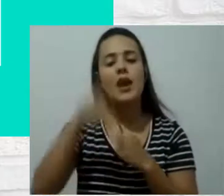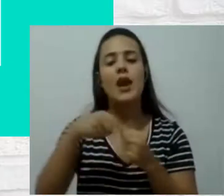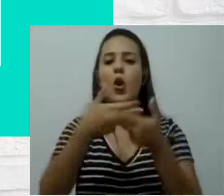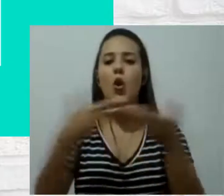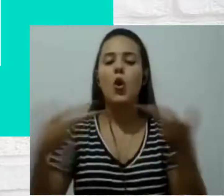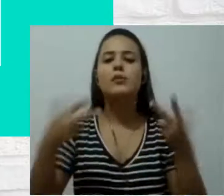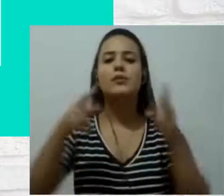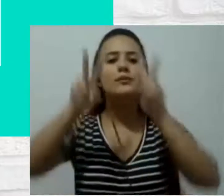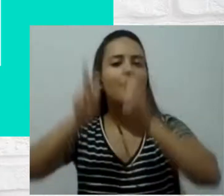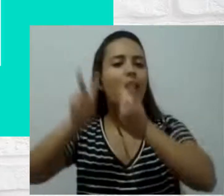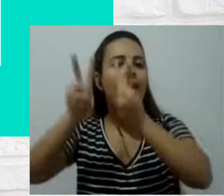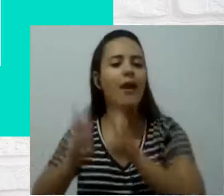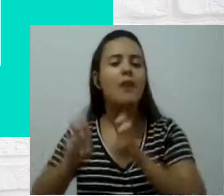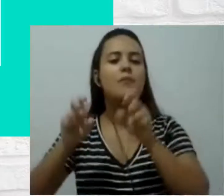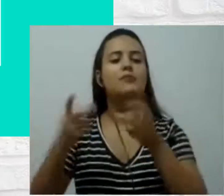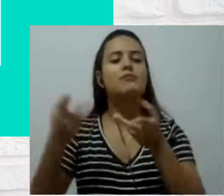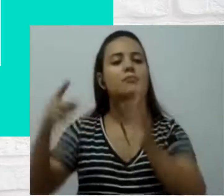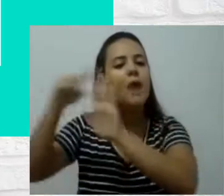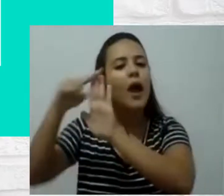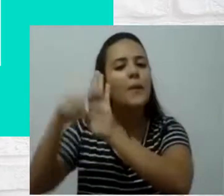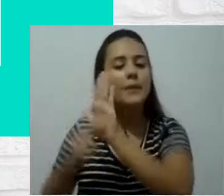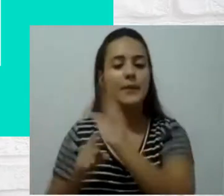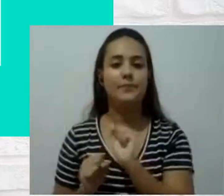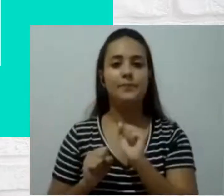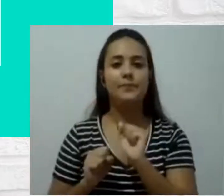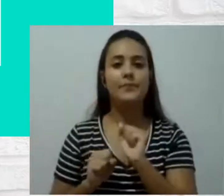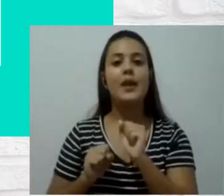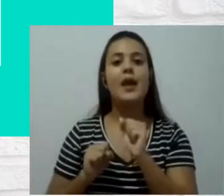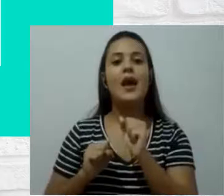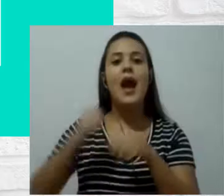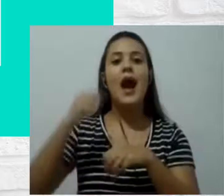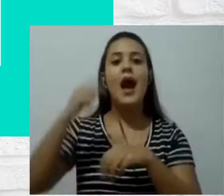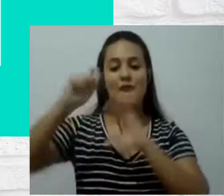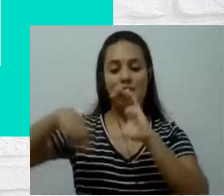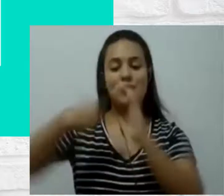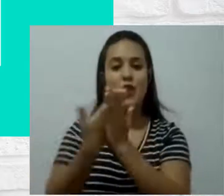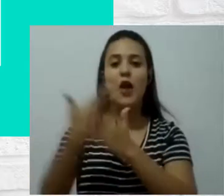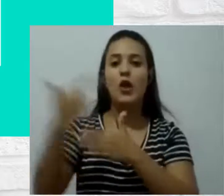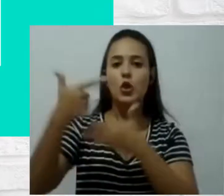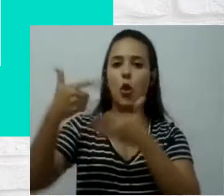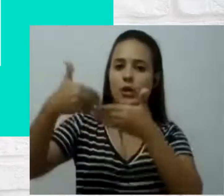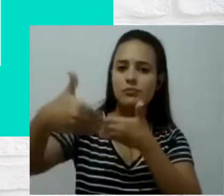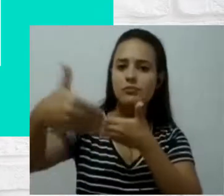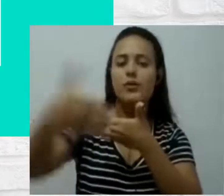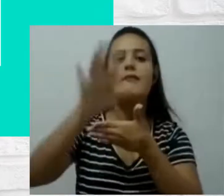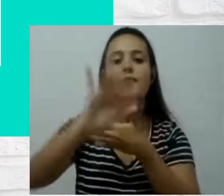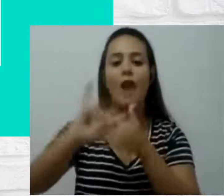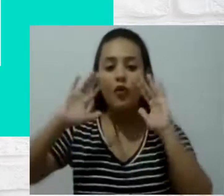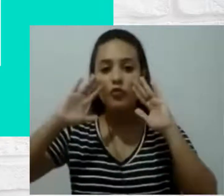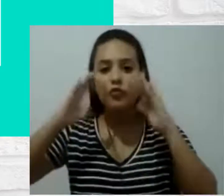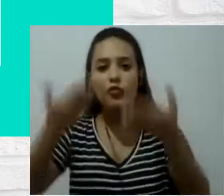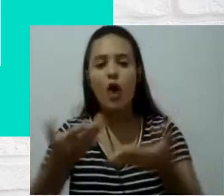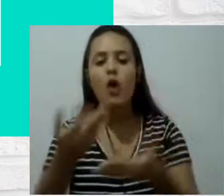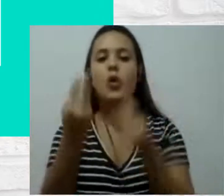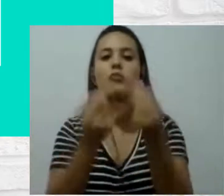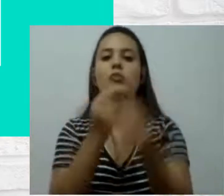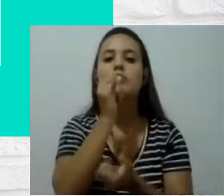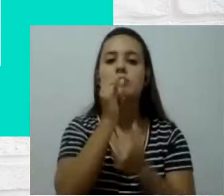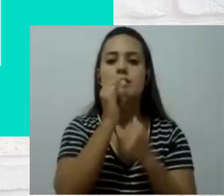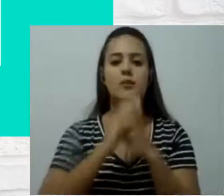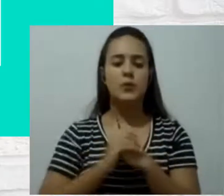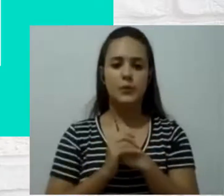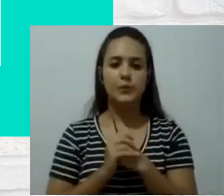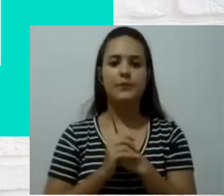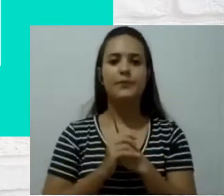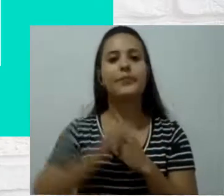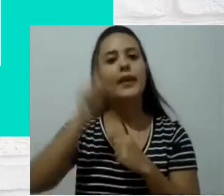essas competências, algumas dicas mais pontuais sobre os temas. E a partir da segunda videoaula, é